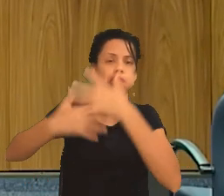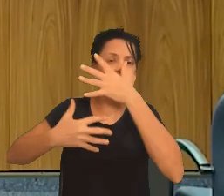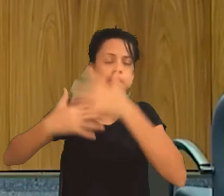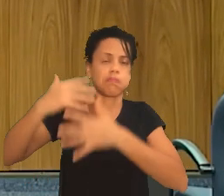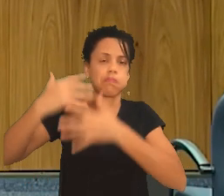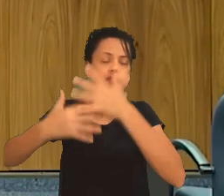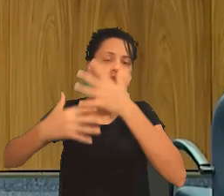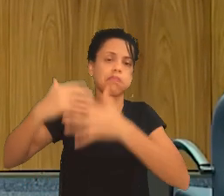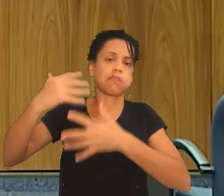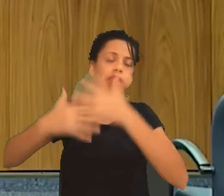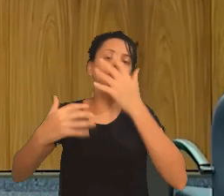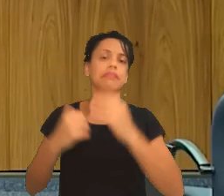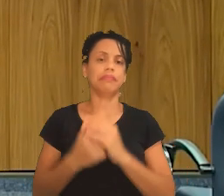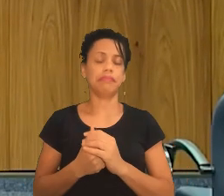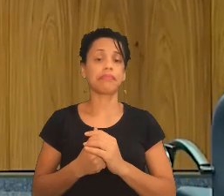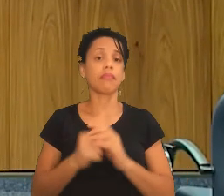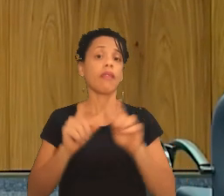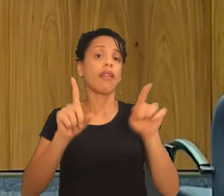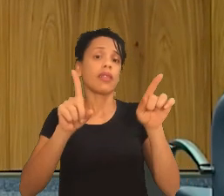aprisionamento na colônia